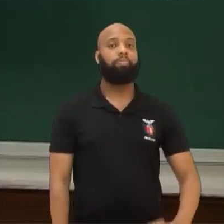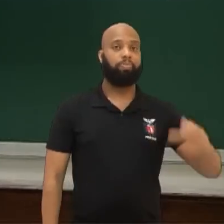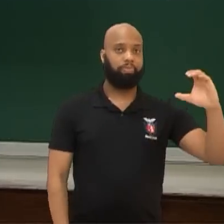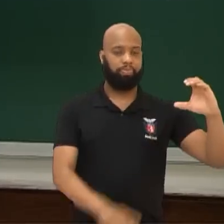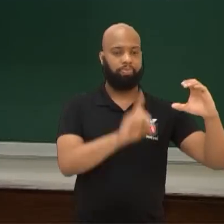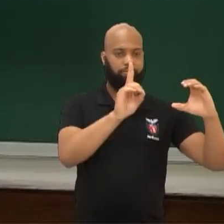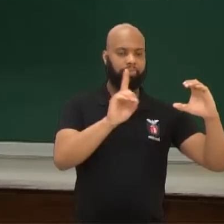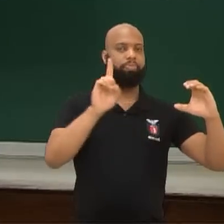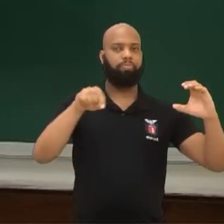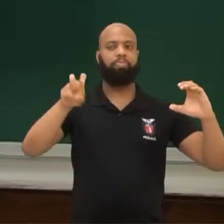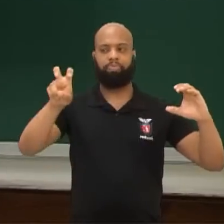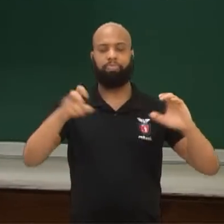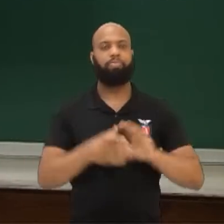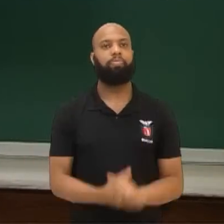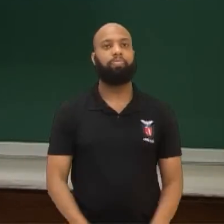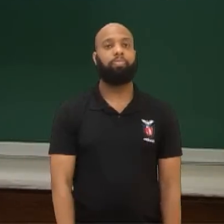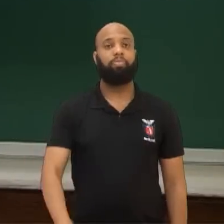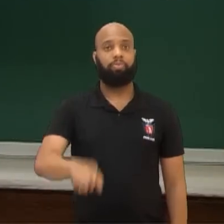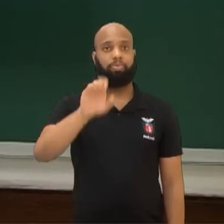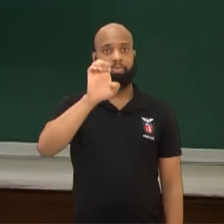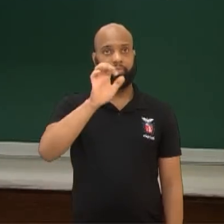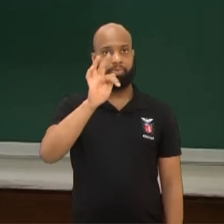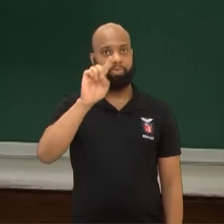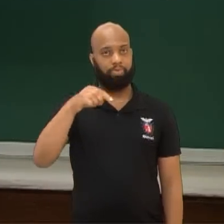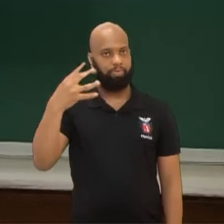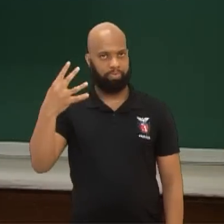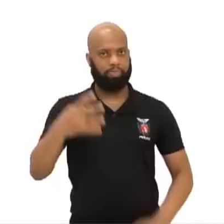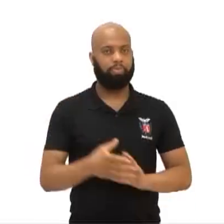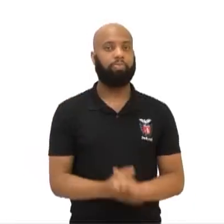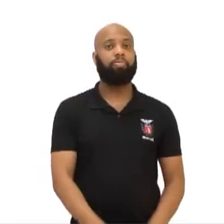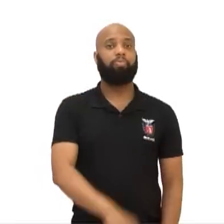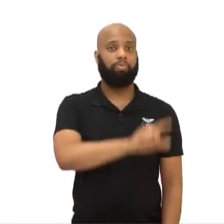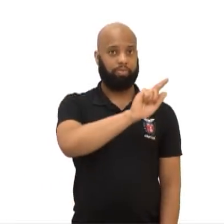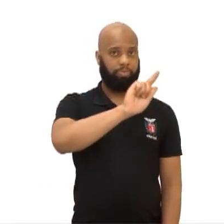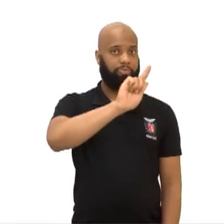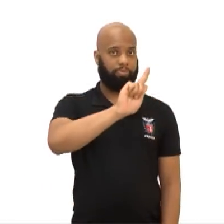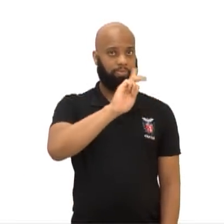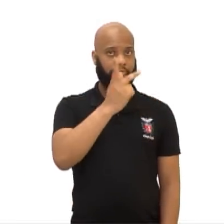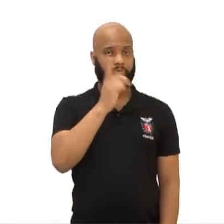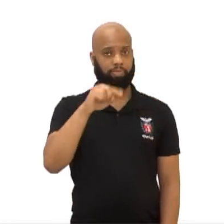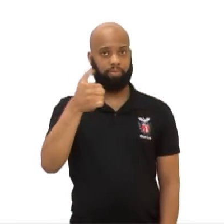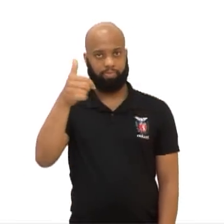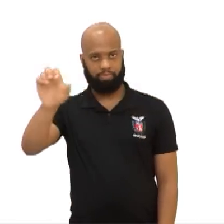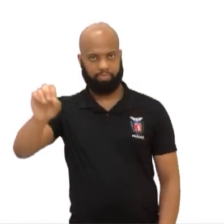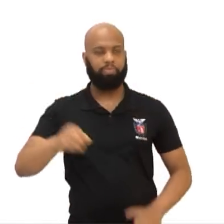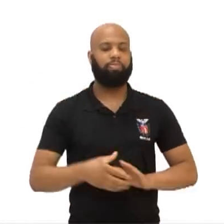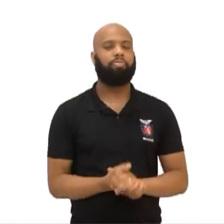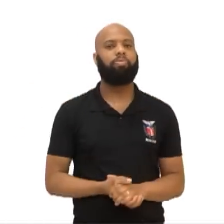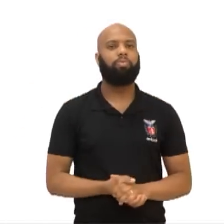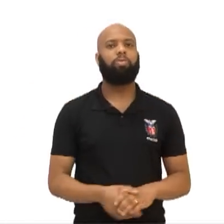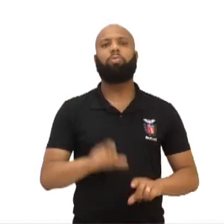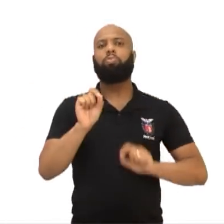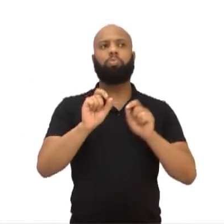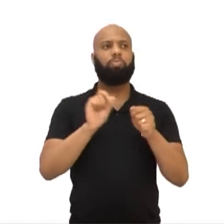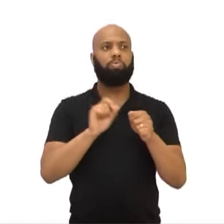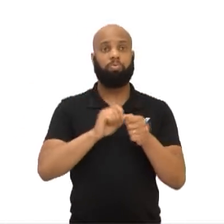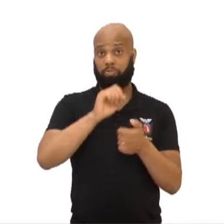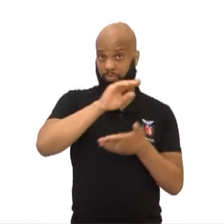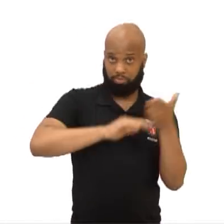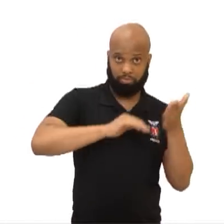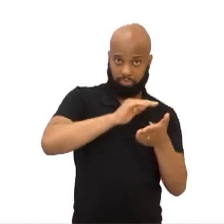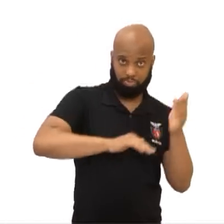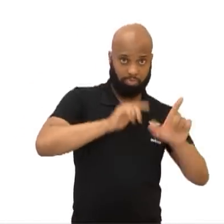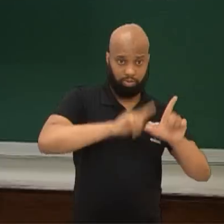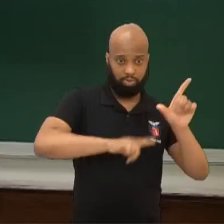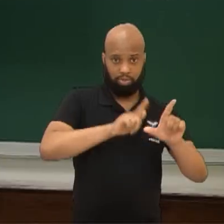eu tenho 5, EF 4 e GH o meu valor é 10. O que eu vou fazer? Como ele falou aqui,